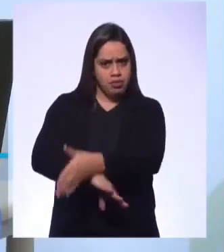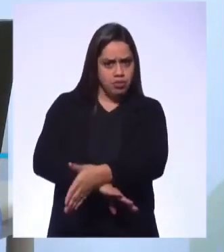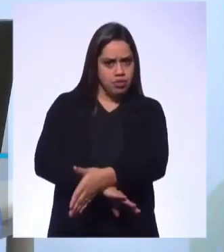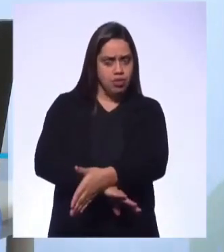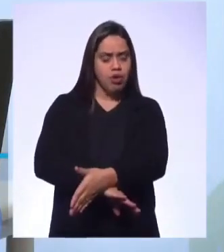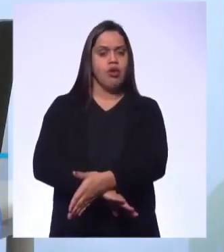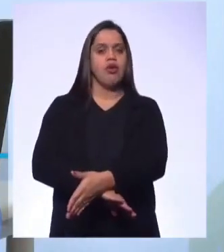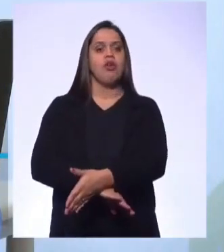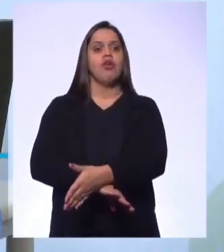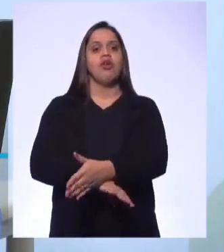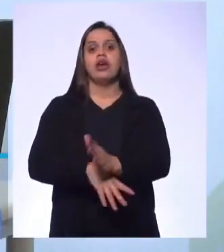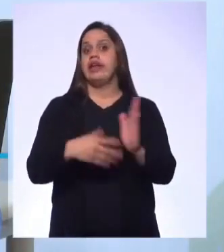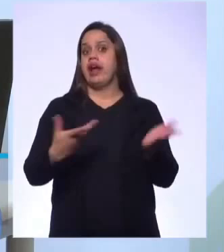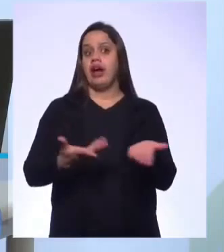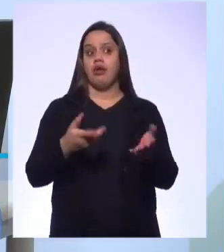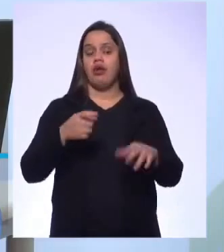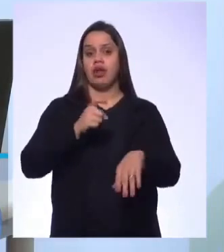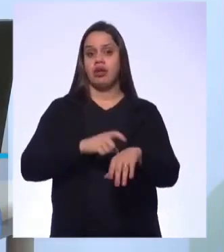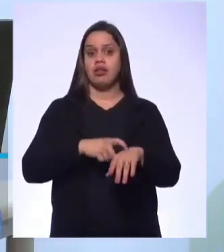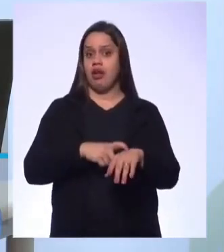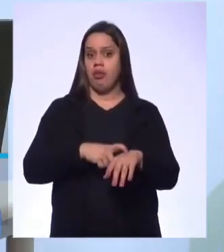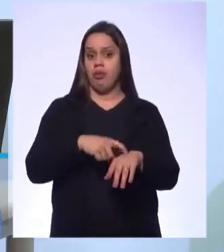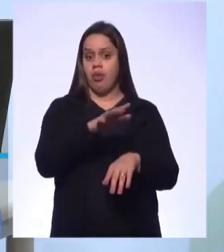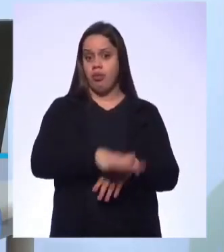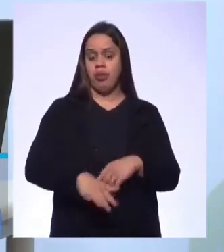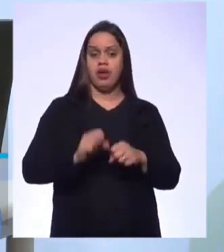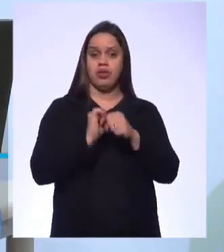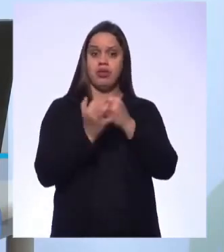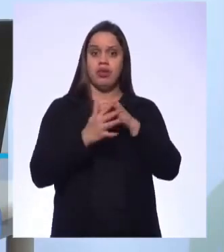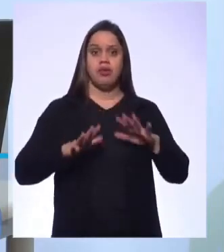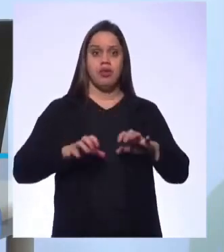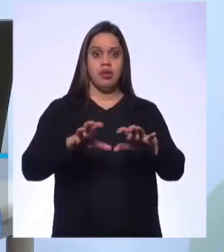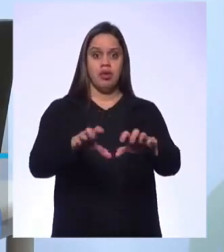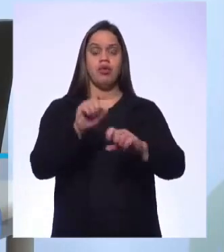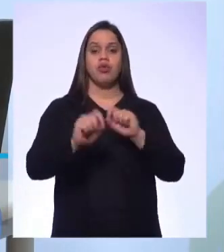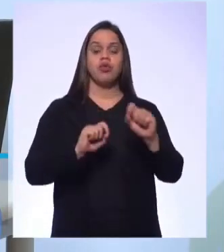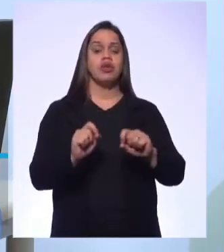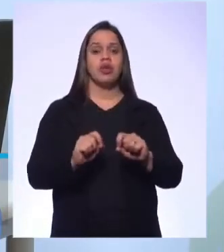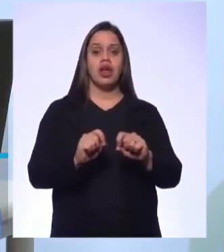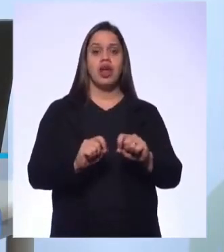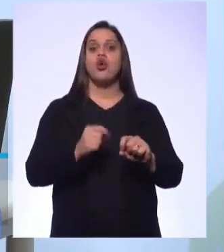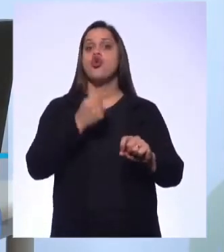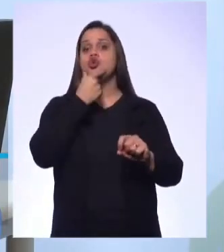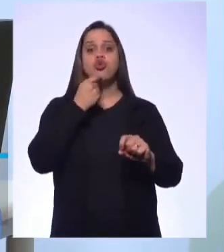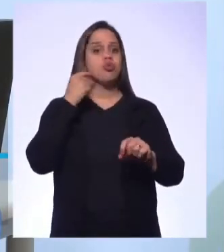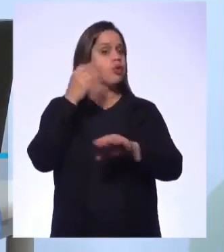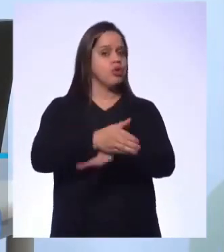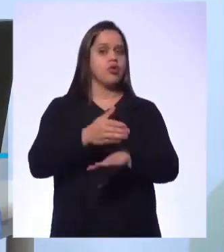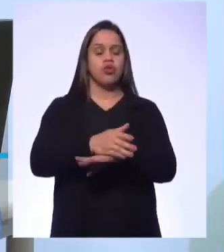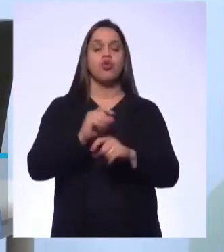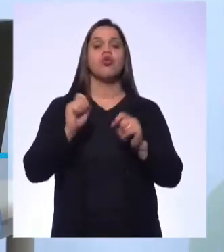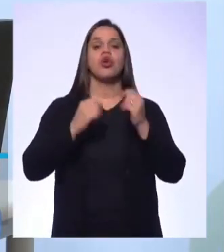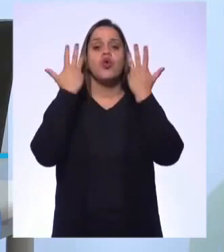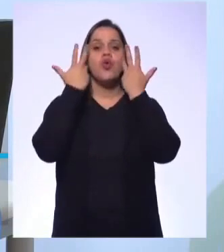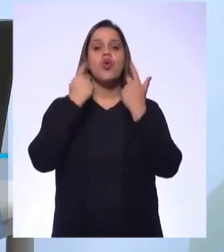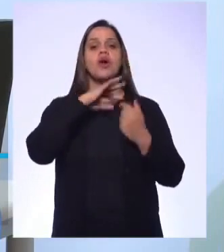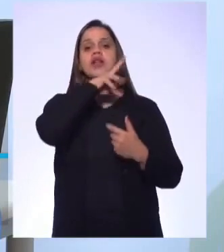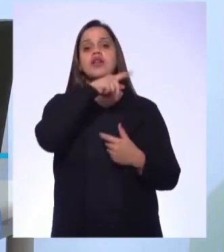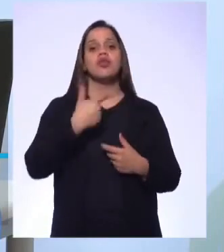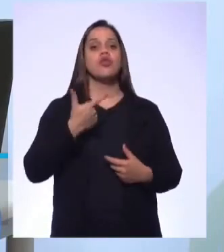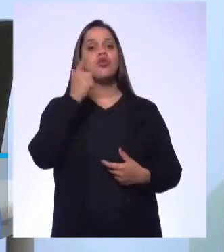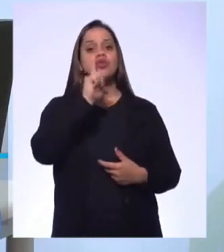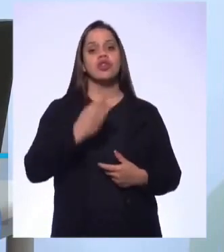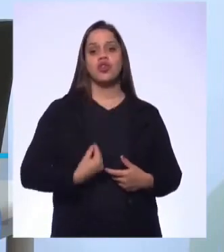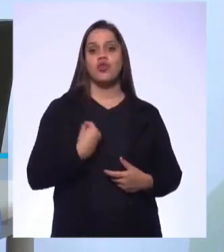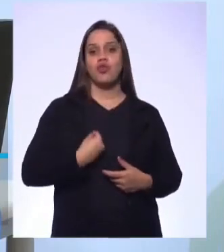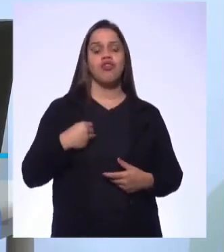invadiu e na pandemia que o pessoal ficou em casa, os animais retomaram aí o que era deles, vamos colocar assim, entre aspas, mas de uma